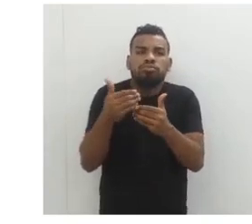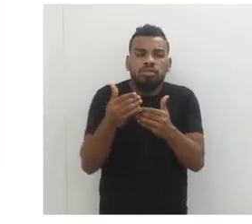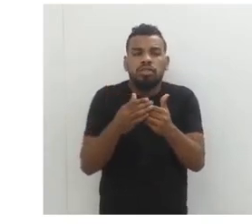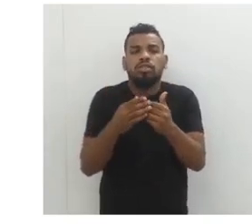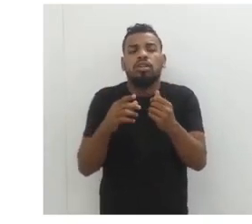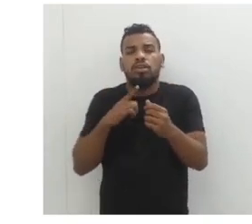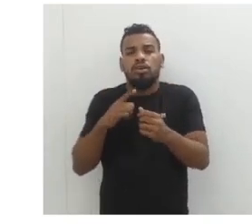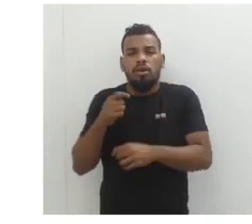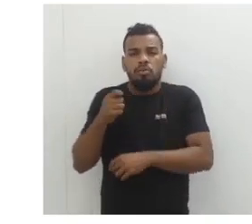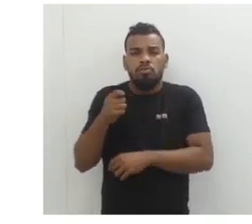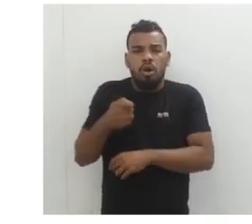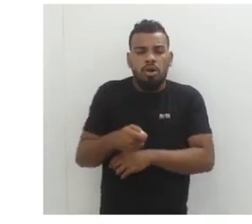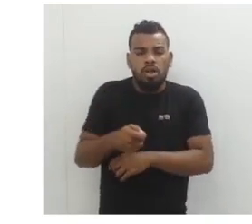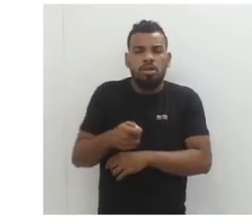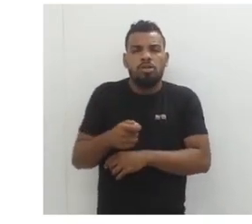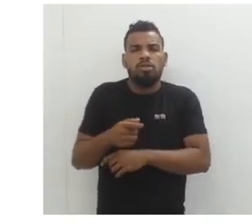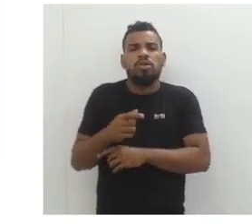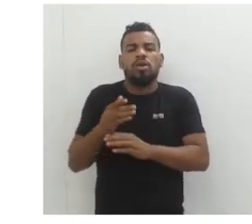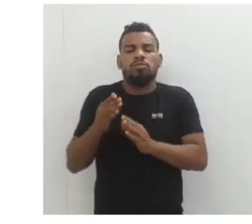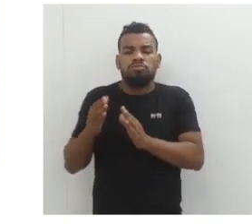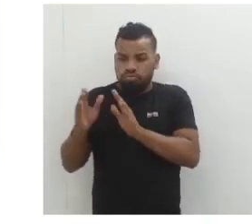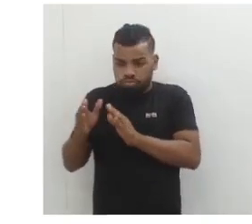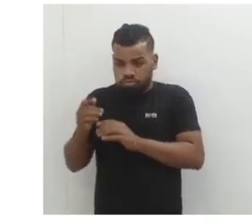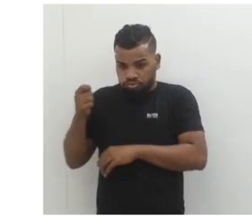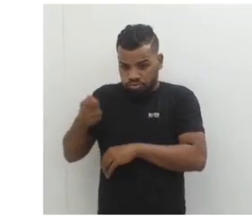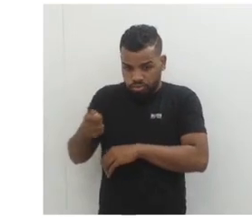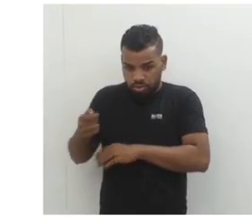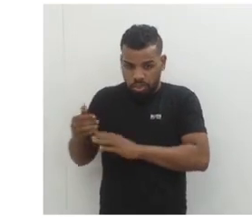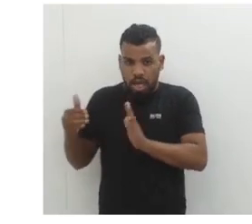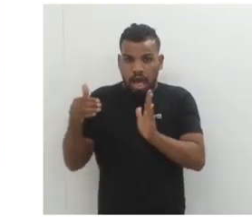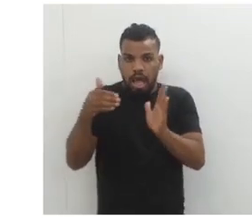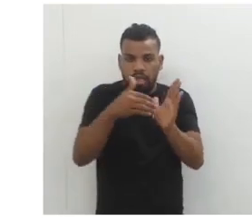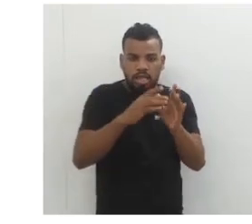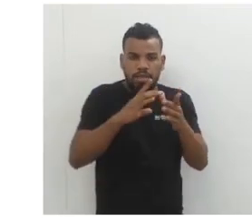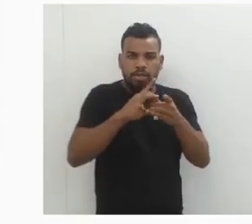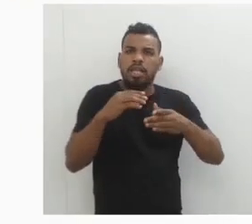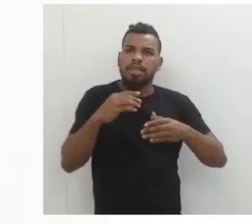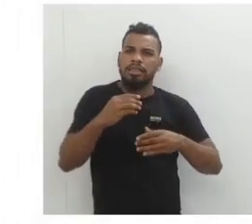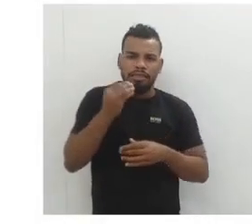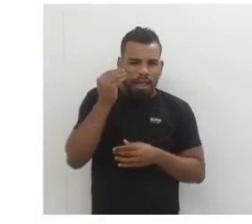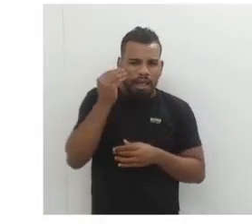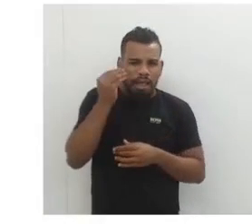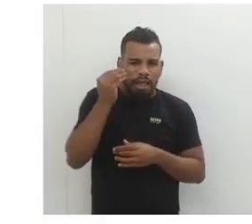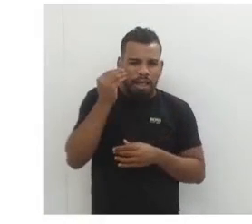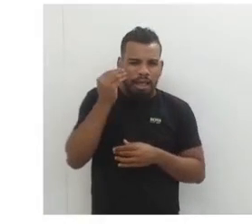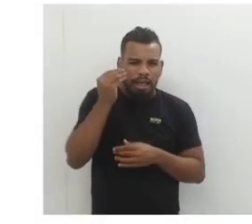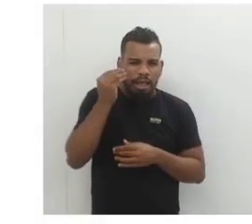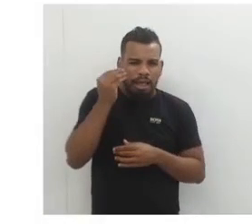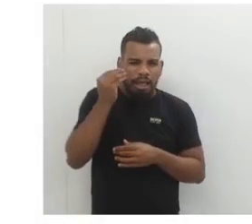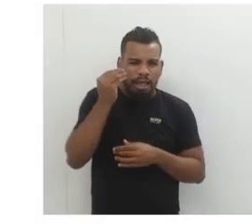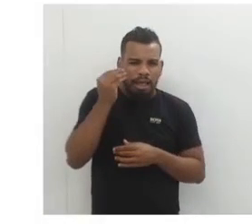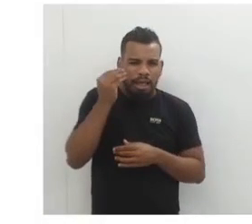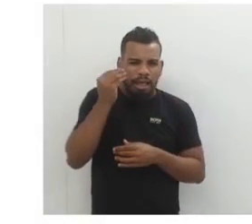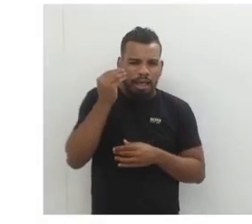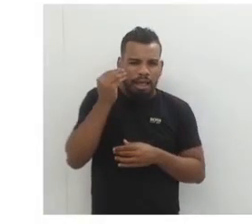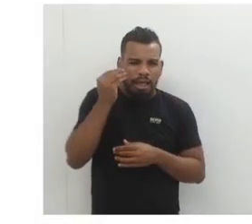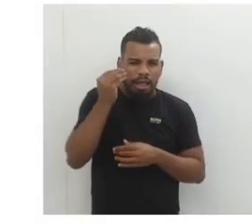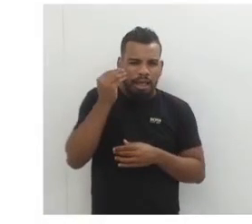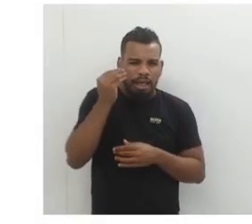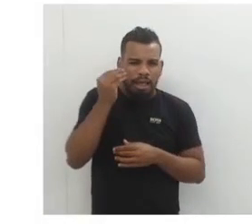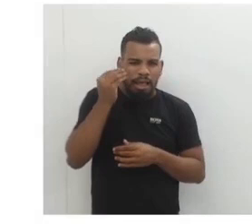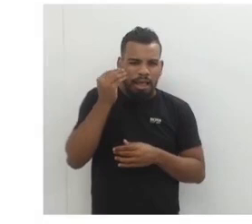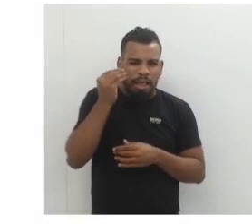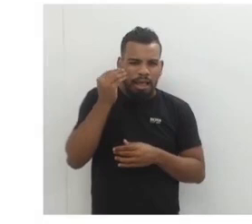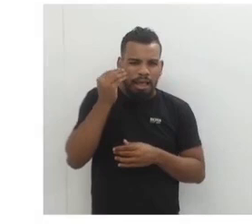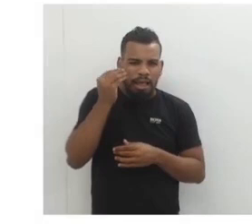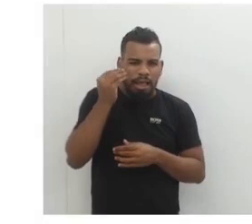regime autoritário em direção à democracia. À direita da tela, fotografia em preto e